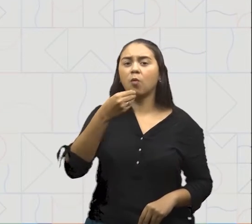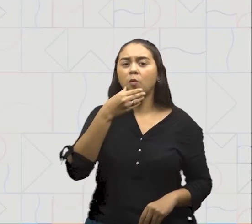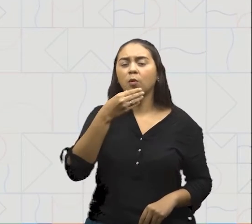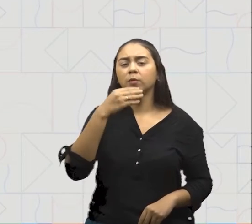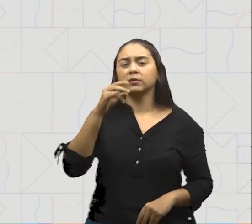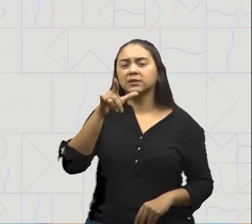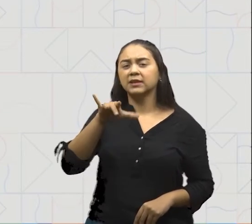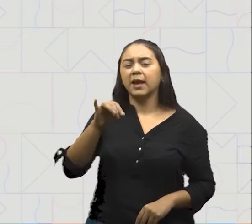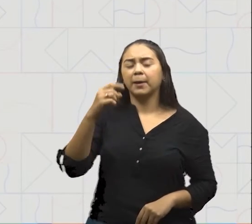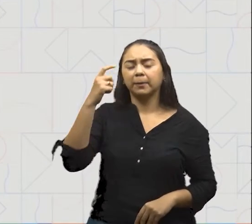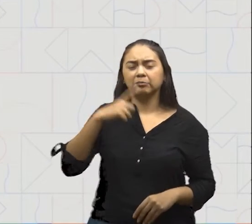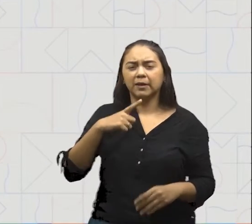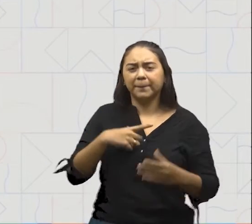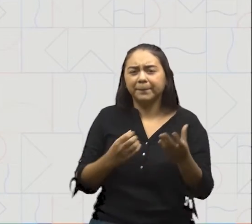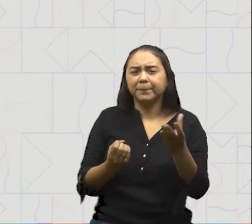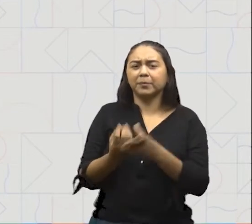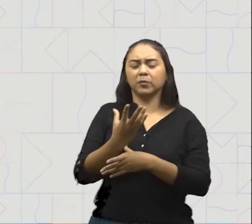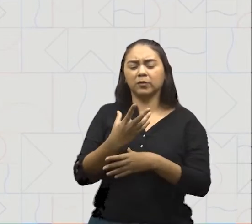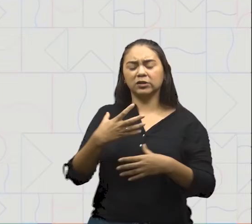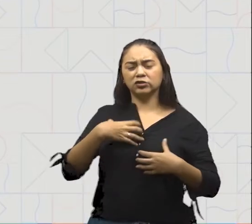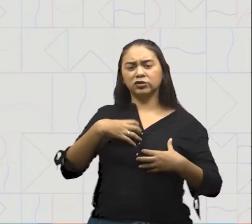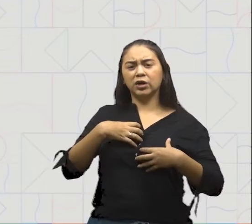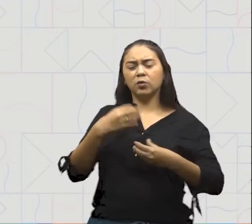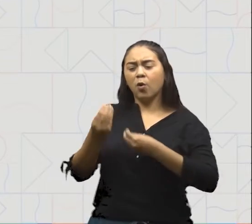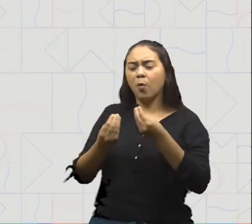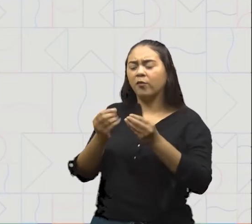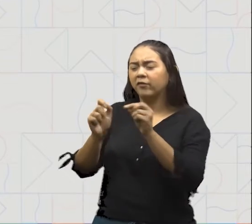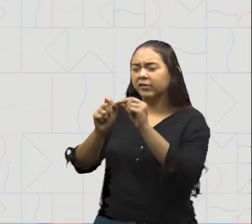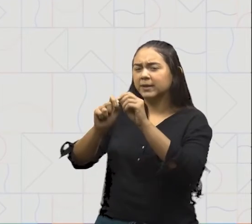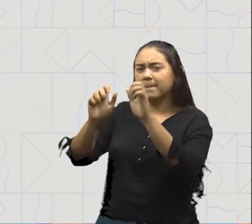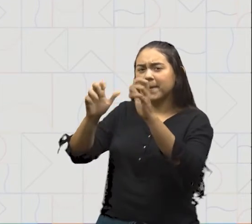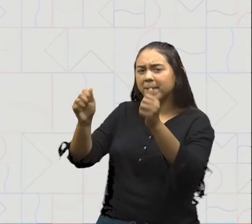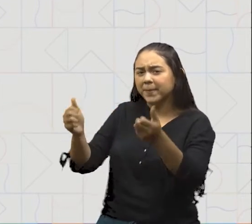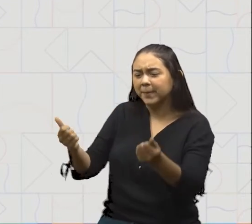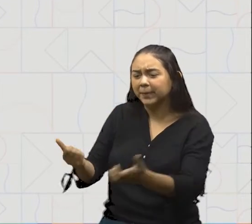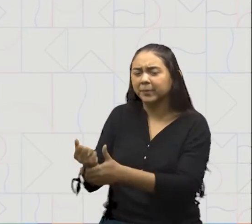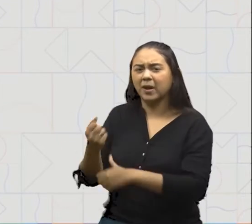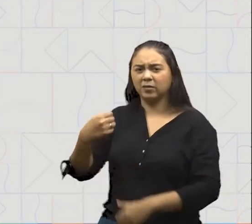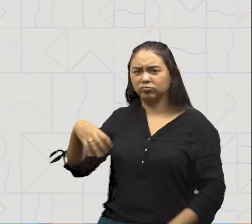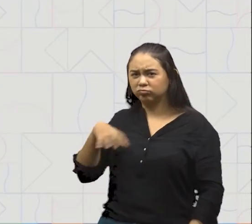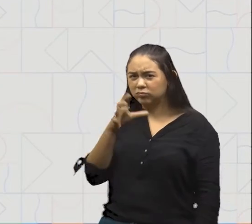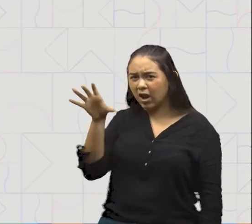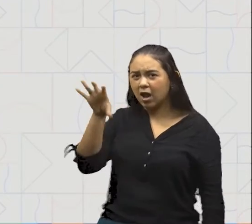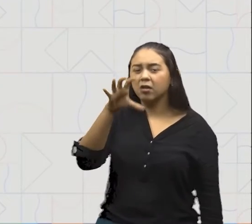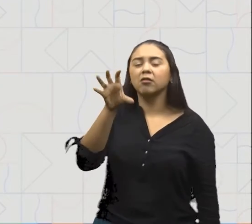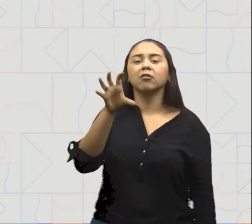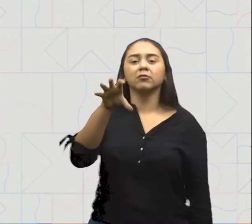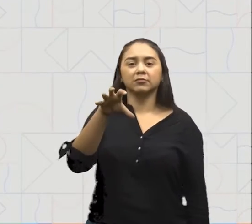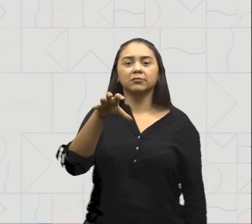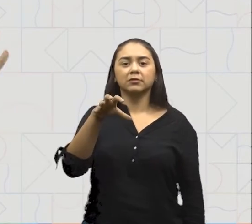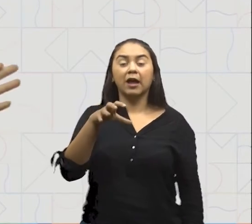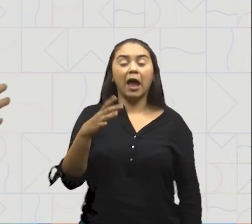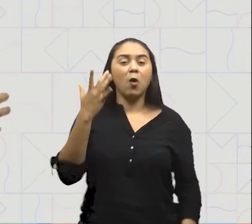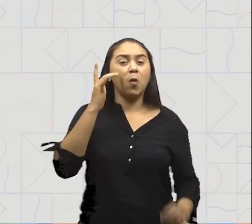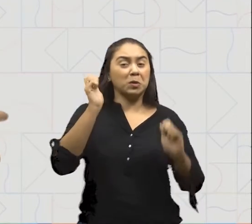criar um dragão chinês bem bonito. E por isso, acho que o título pode ser A Descoberta de um Artista na Escola. Que